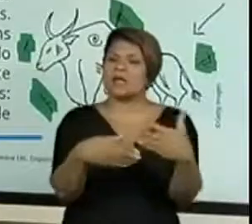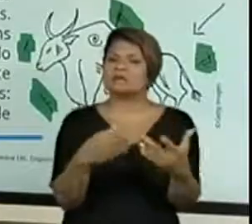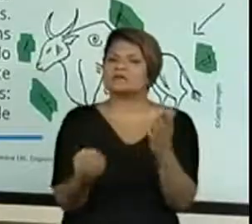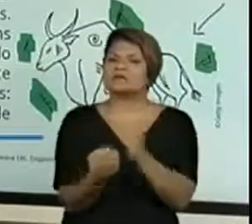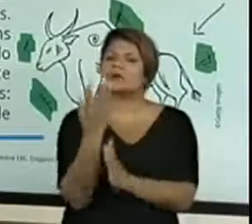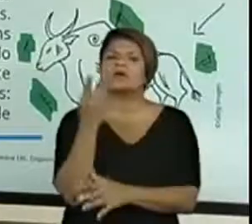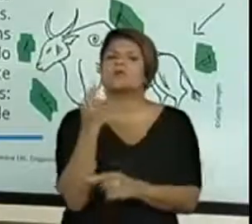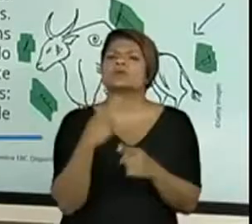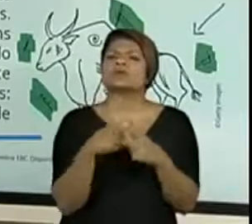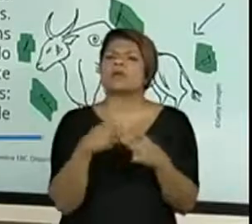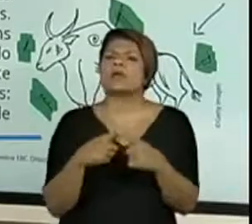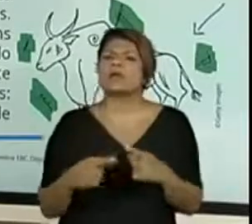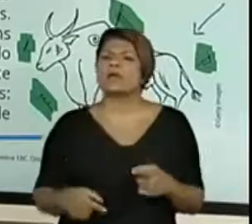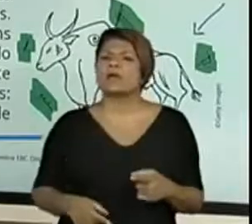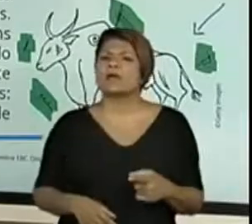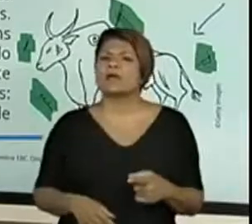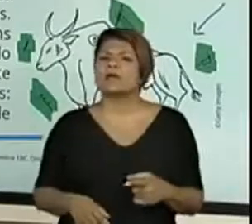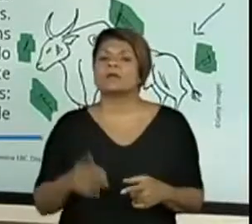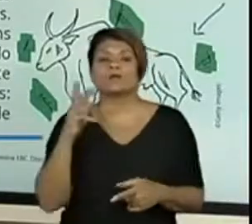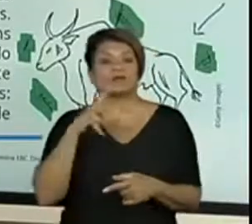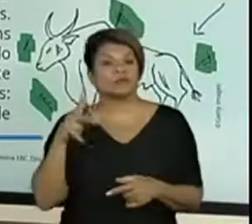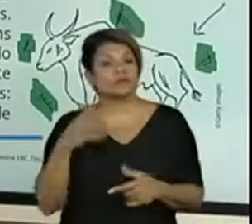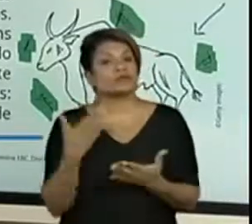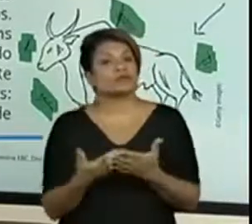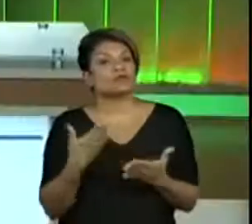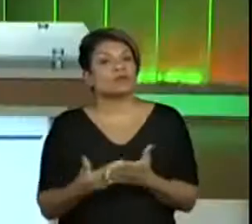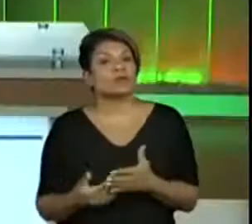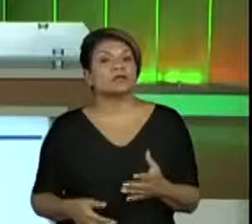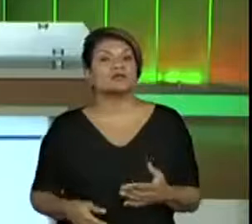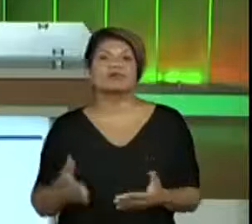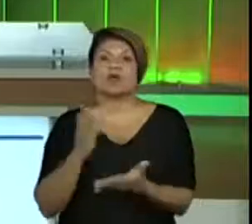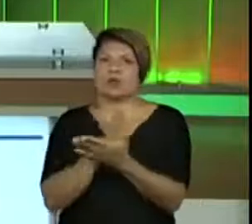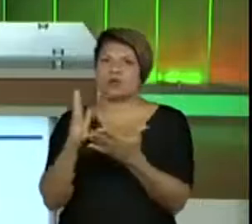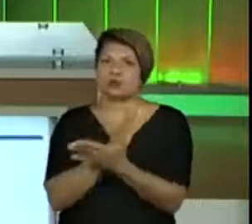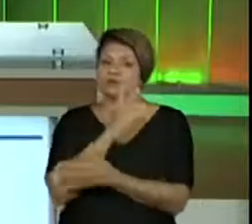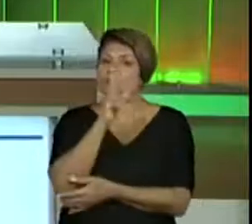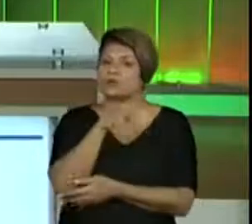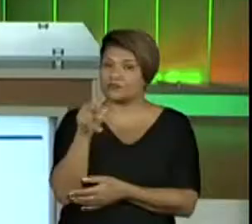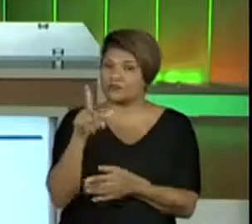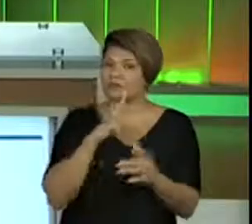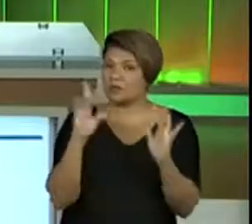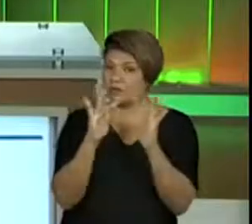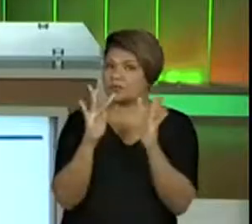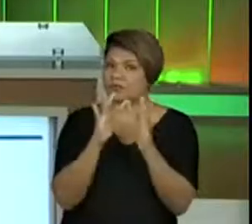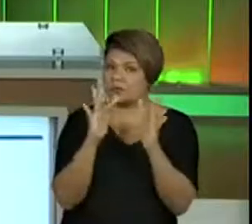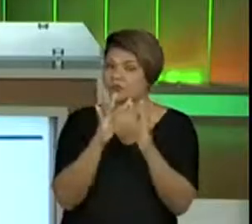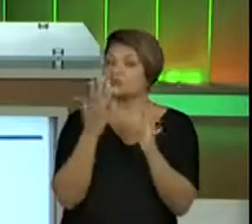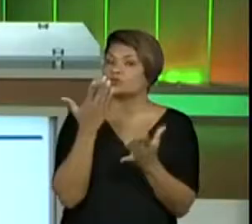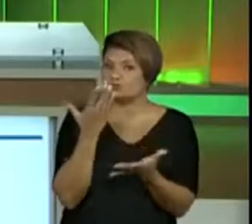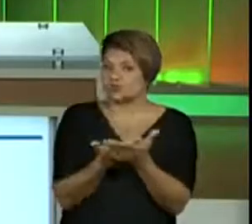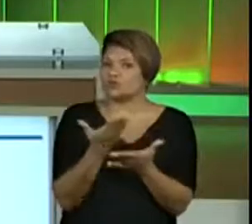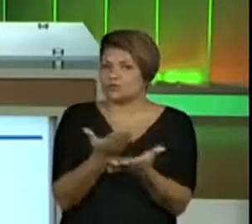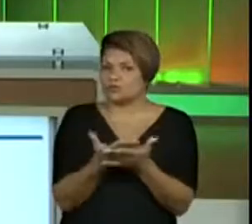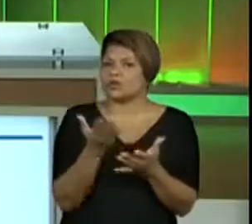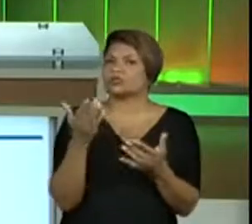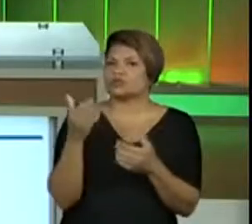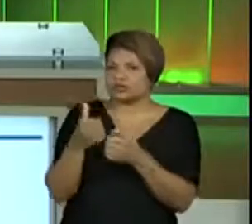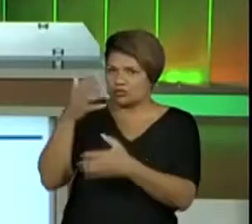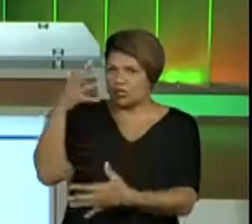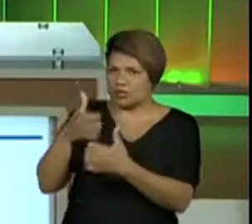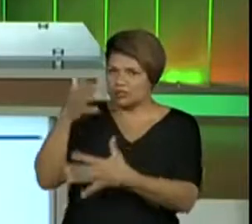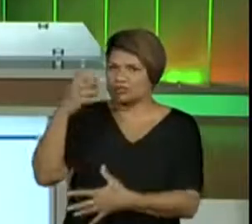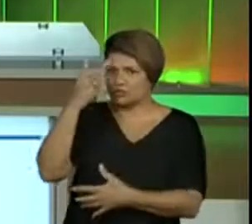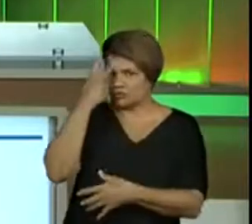motivo? Professores, estudantes, temos alguns professores que têm contato com os estudantes nos chats